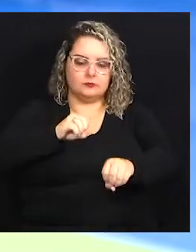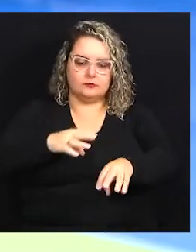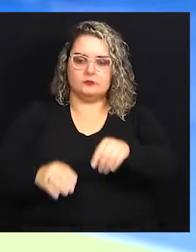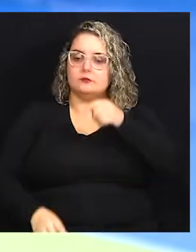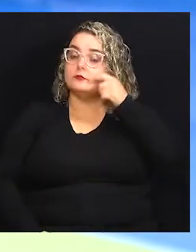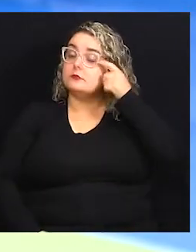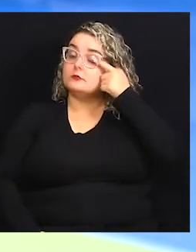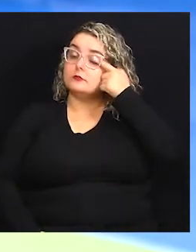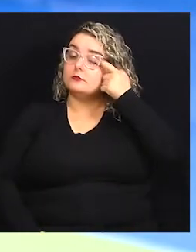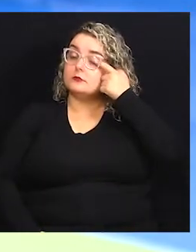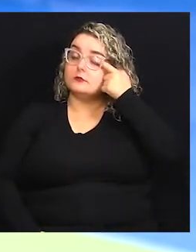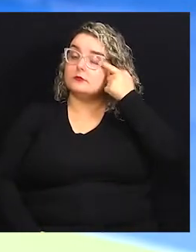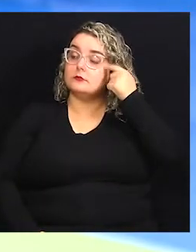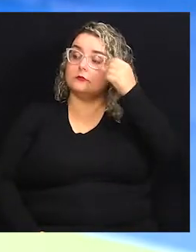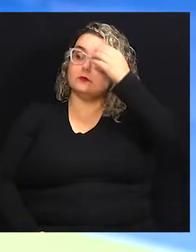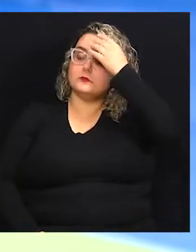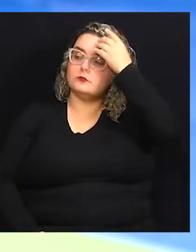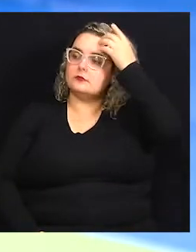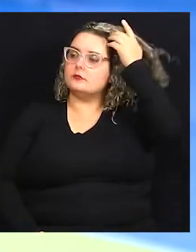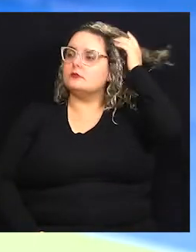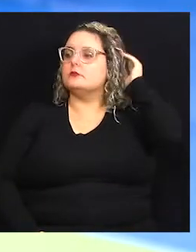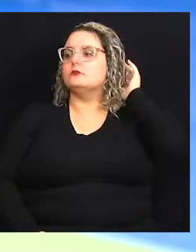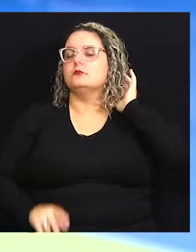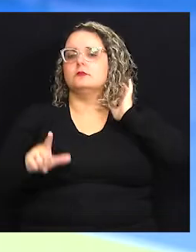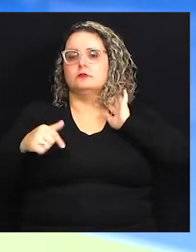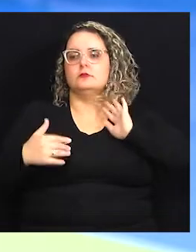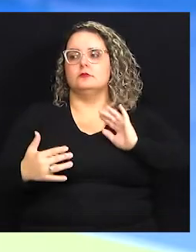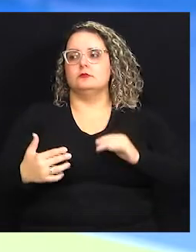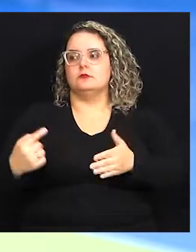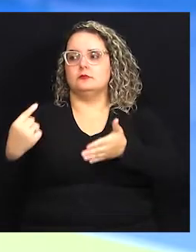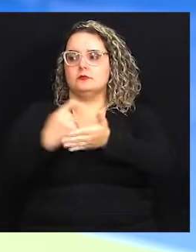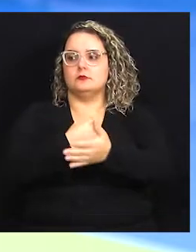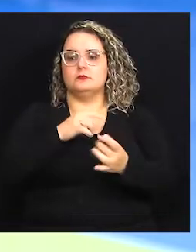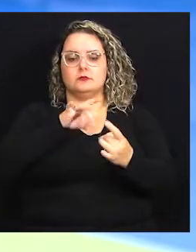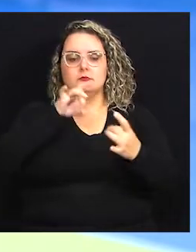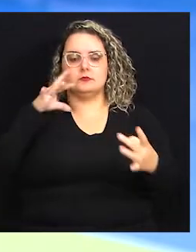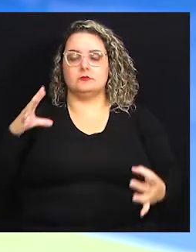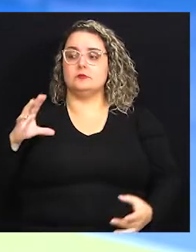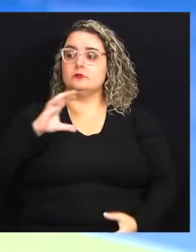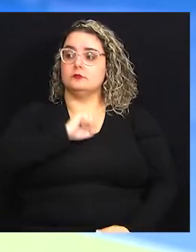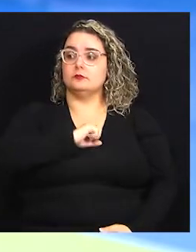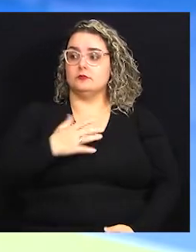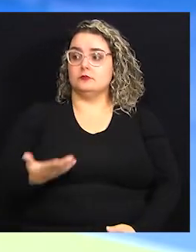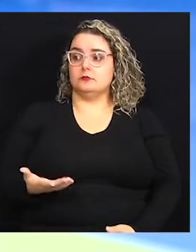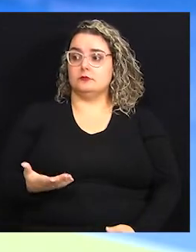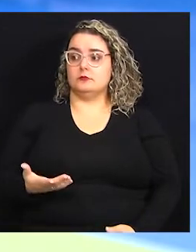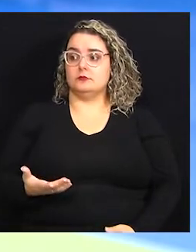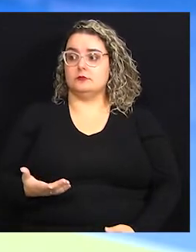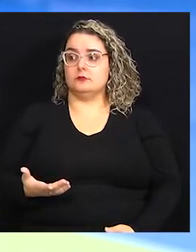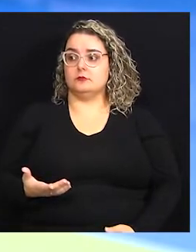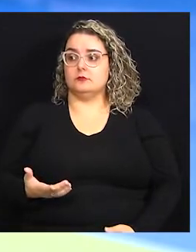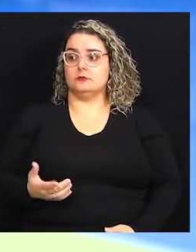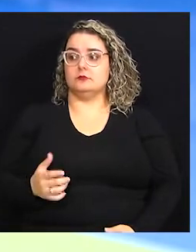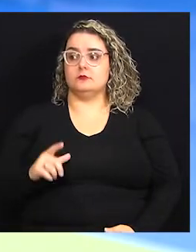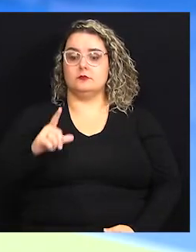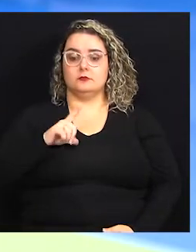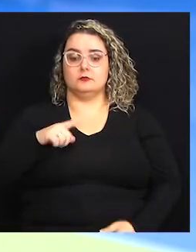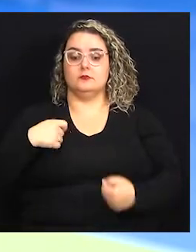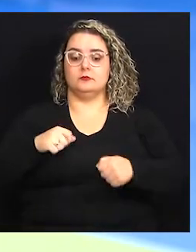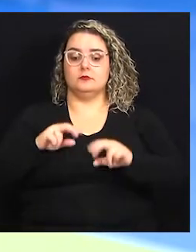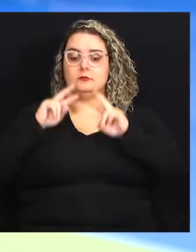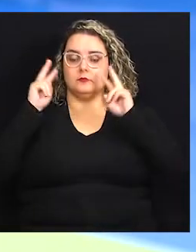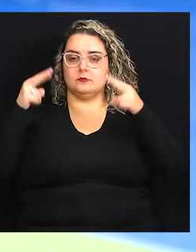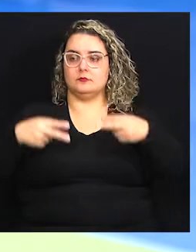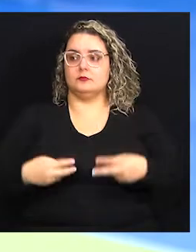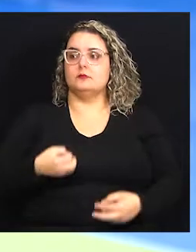e as meninas, depois ele perguntou o feedback para as meninas gostaram muito e ele começou a falar, olha, você tem que ter uma outra visão. Você tem uma visão